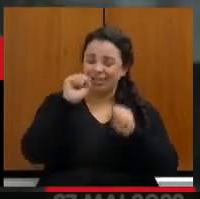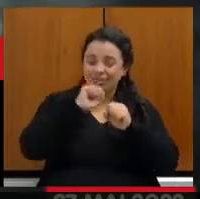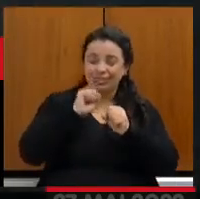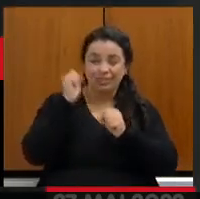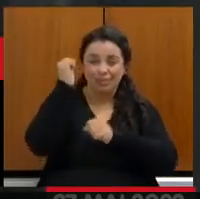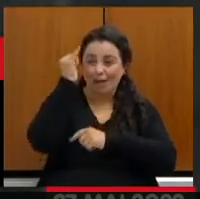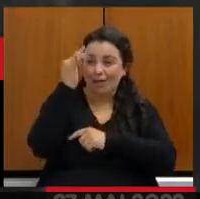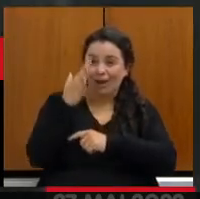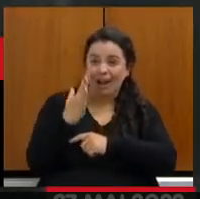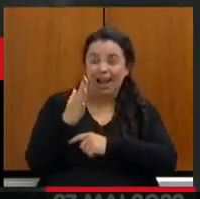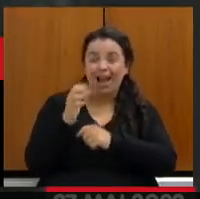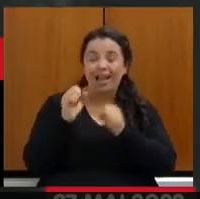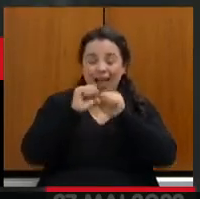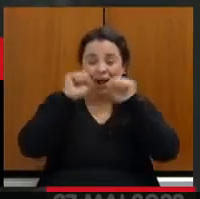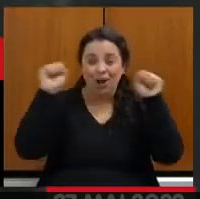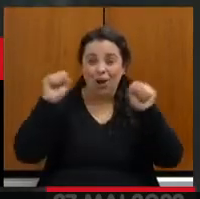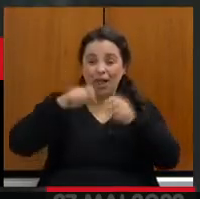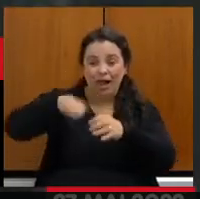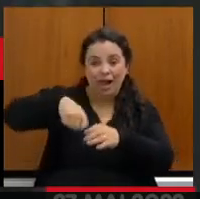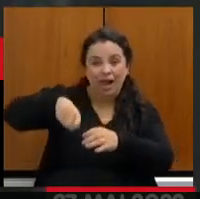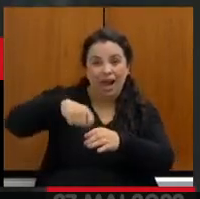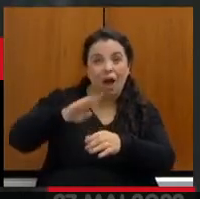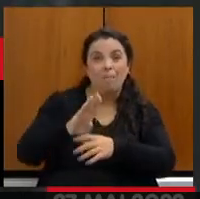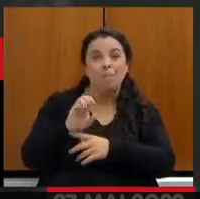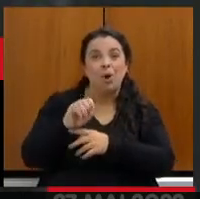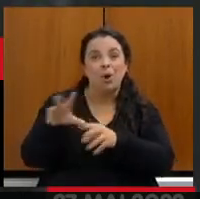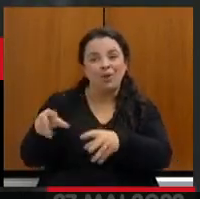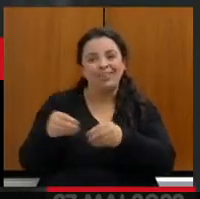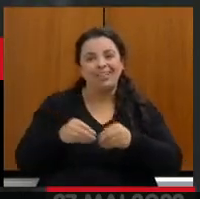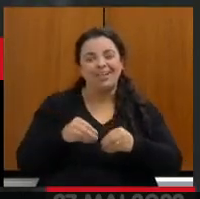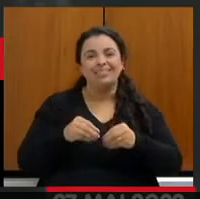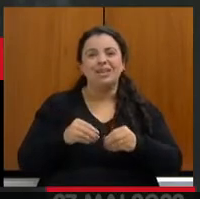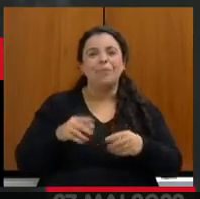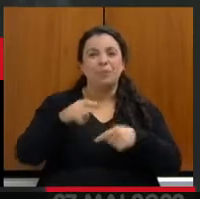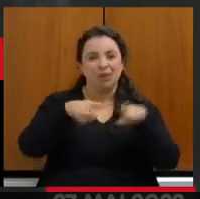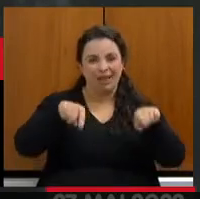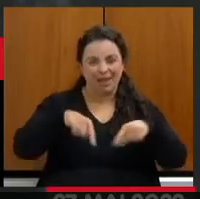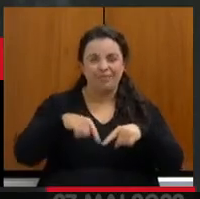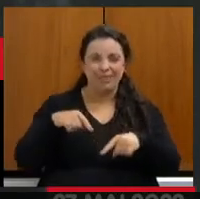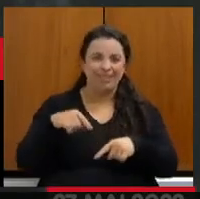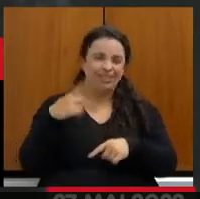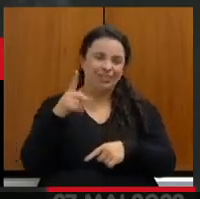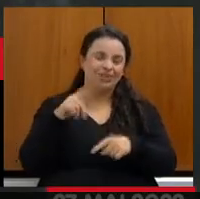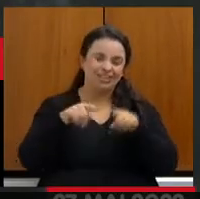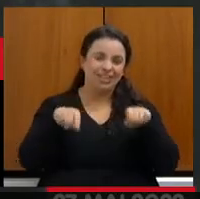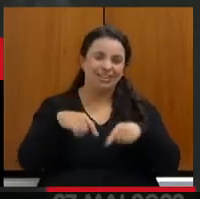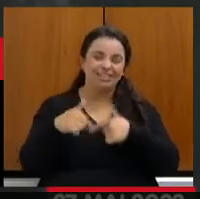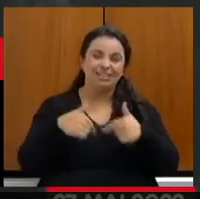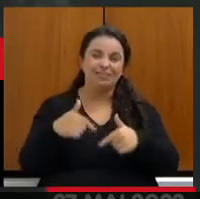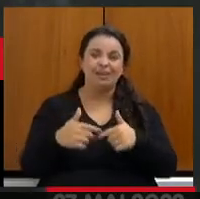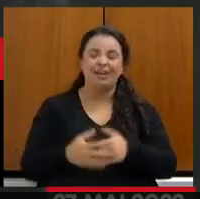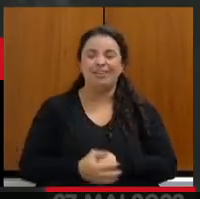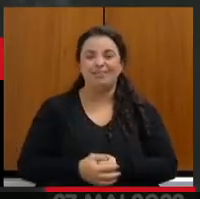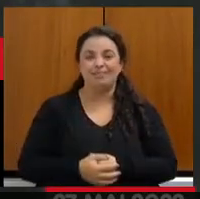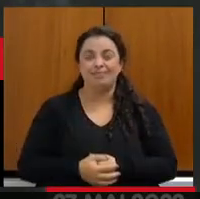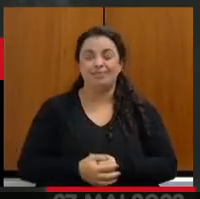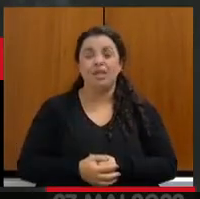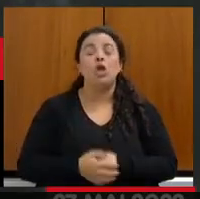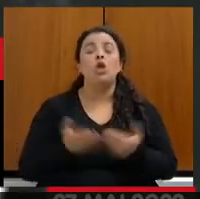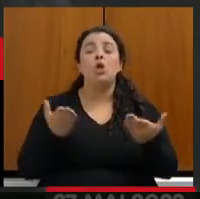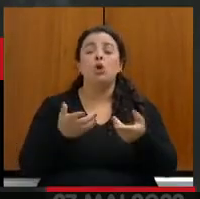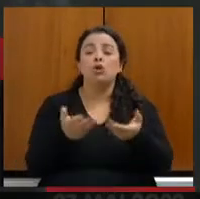trazer para o gabinete e isso me alegrou demais a minha palavra hoje foi luta